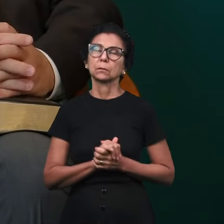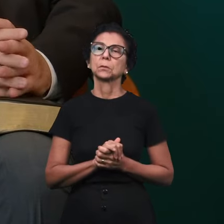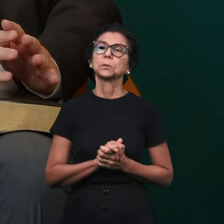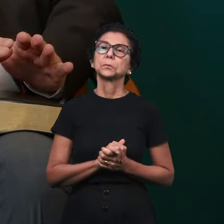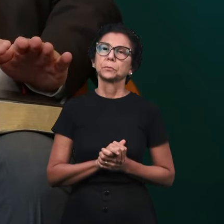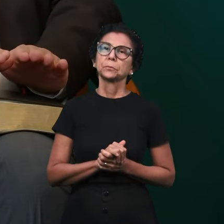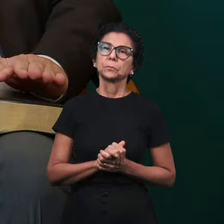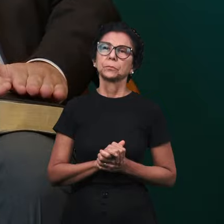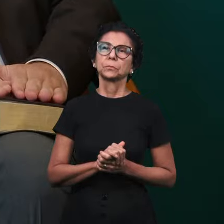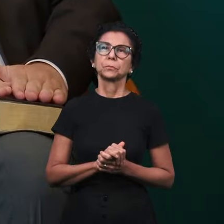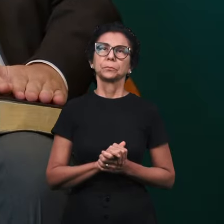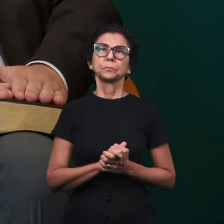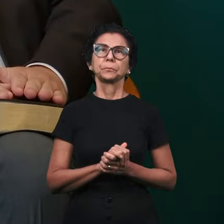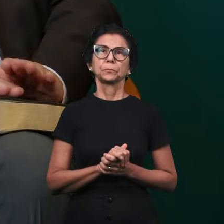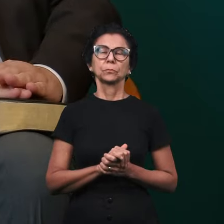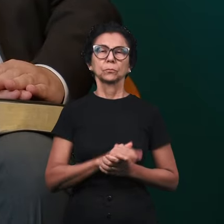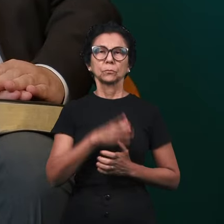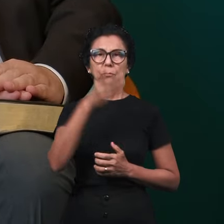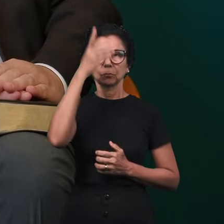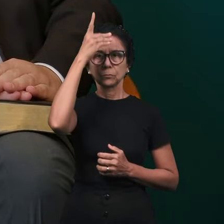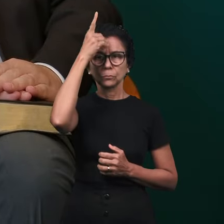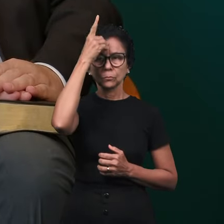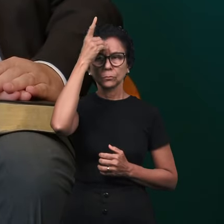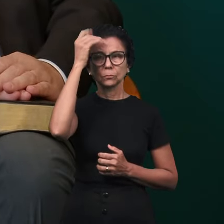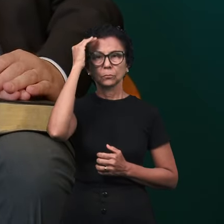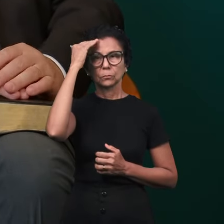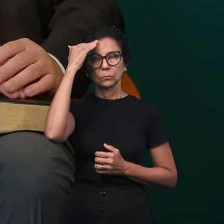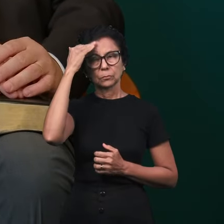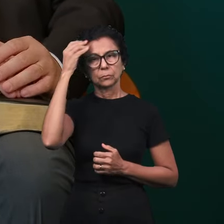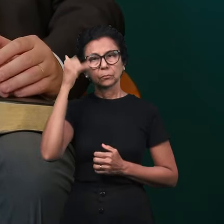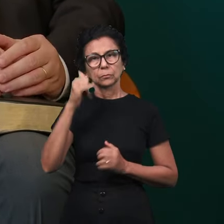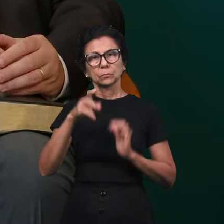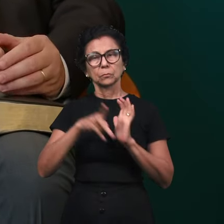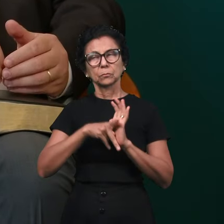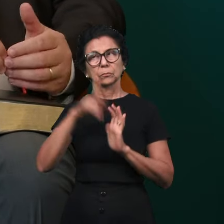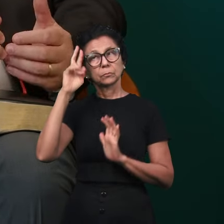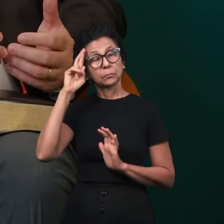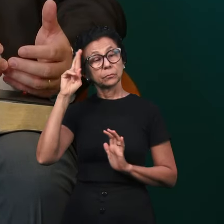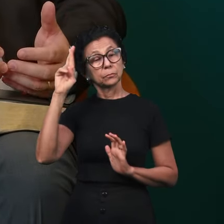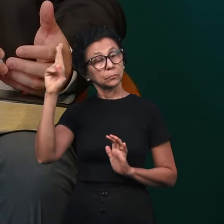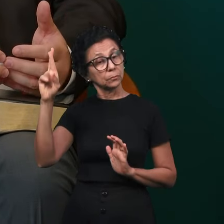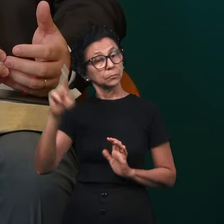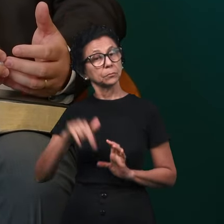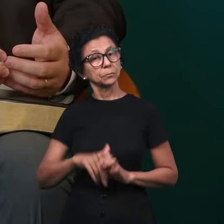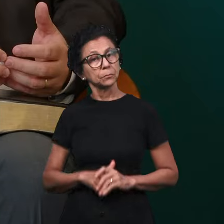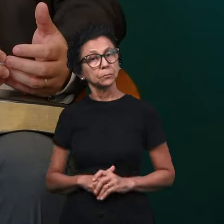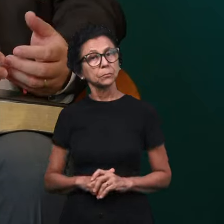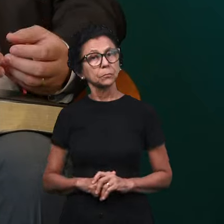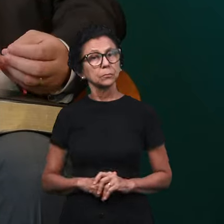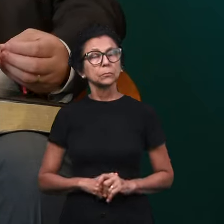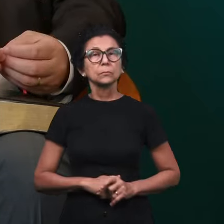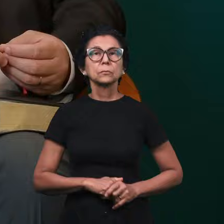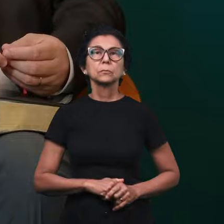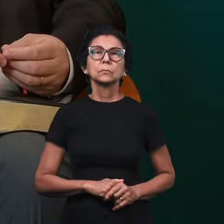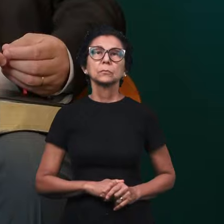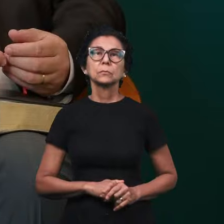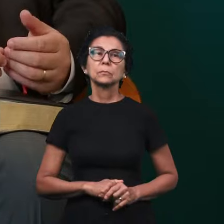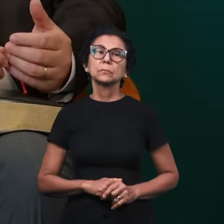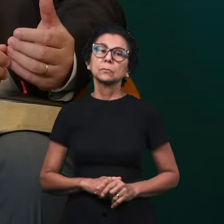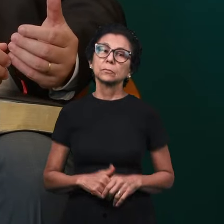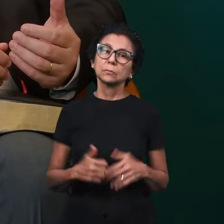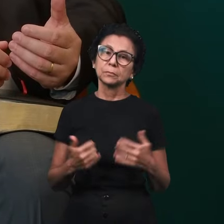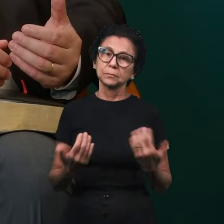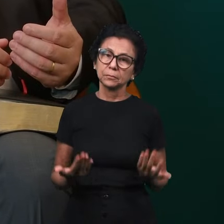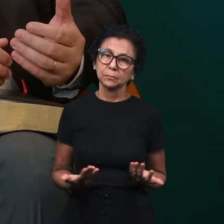possível, para entendermos mesmo se aquele dom veio do Senhor. E assim também que a igreja ela entende que o dom é do